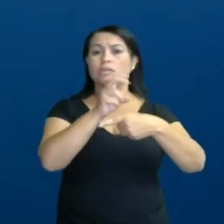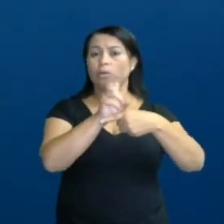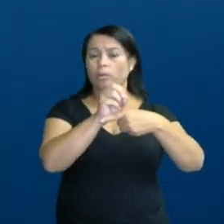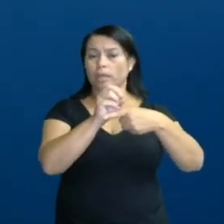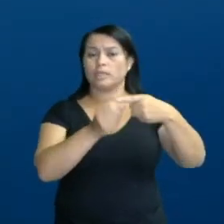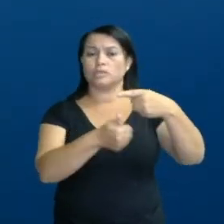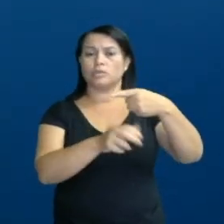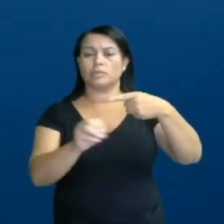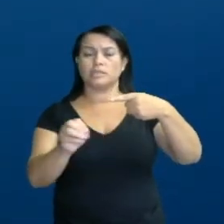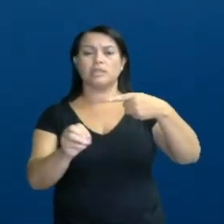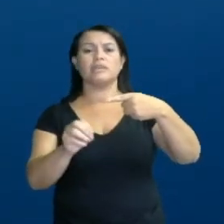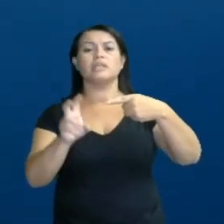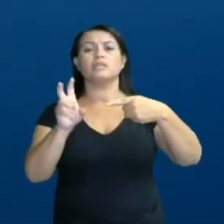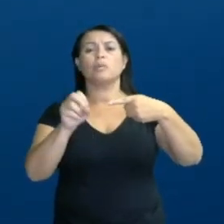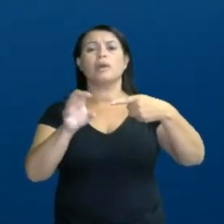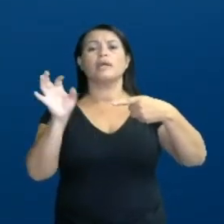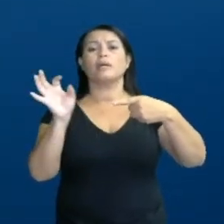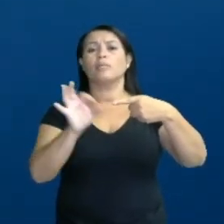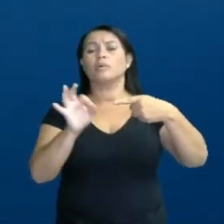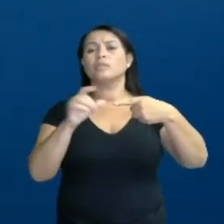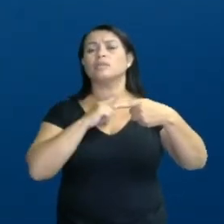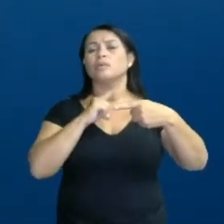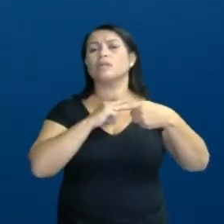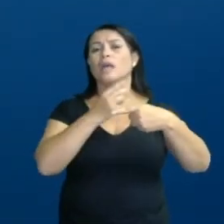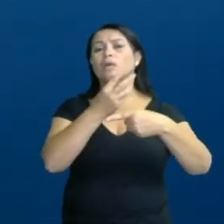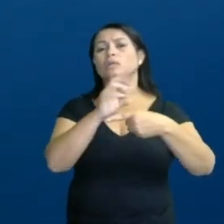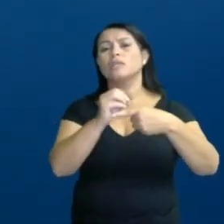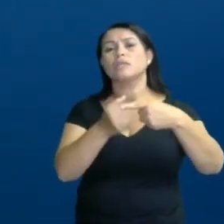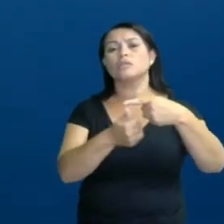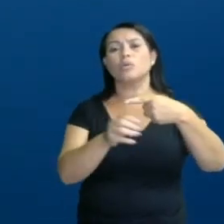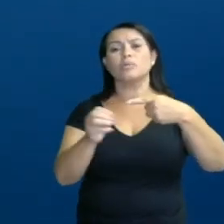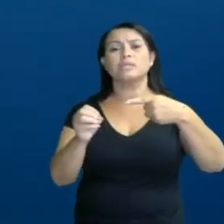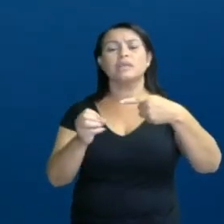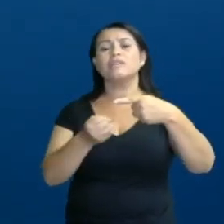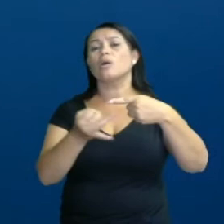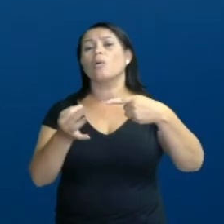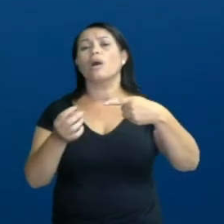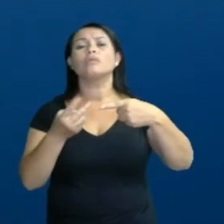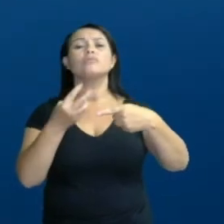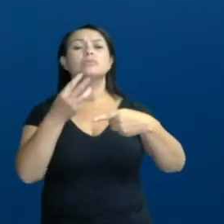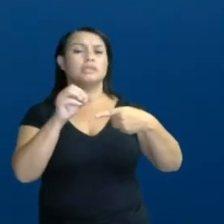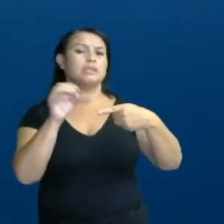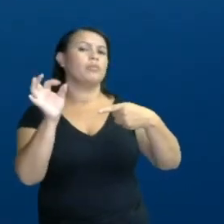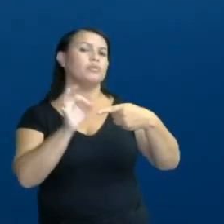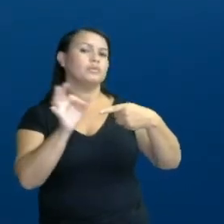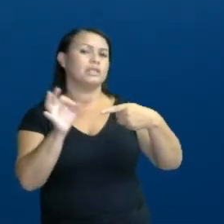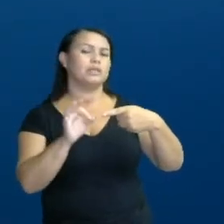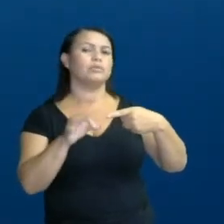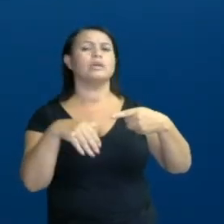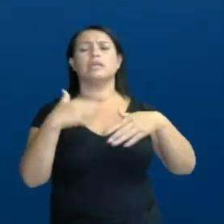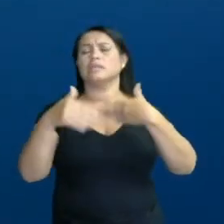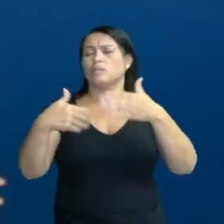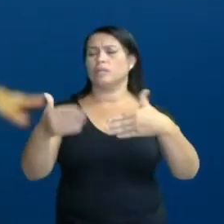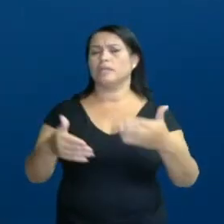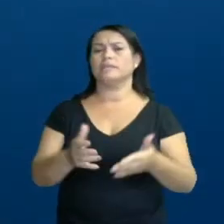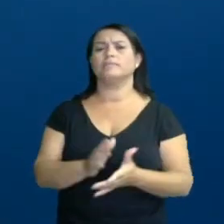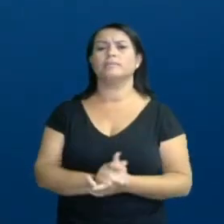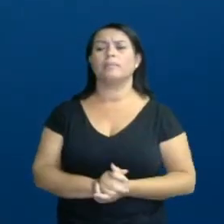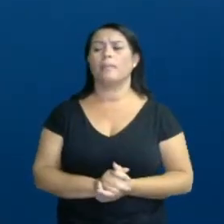quanto? 50%. Se eu tenho 30 sobre 100, vai ser quanto? 30%. E assim por